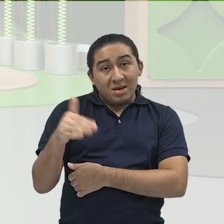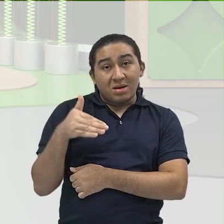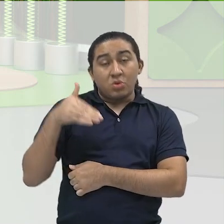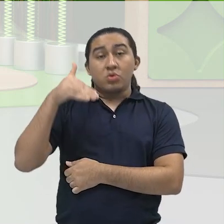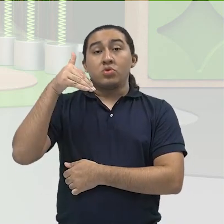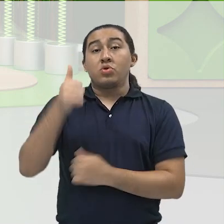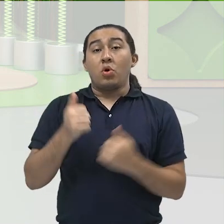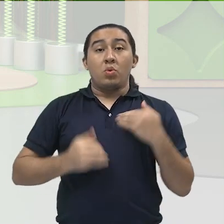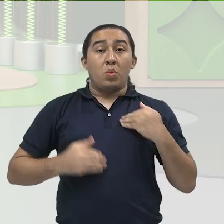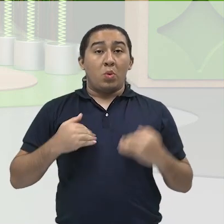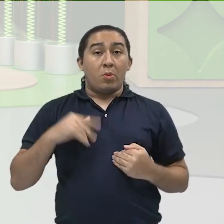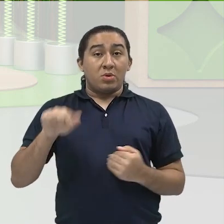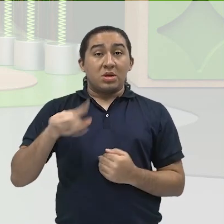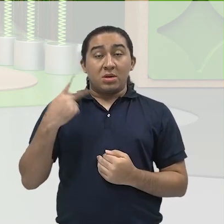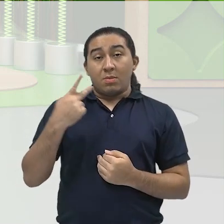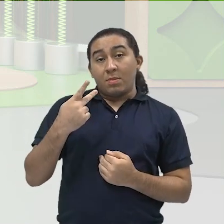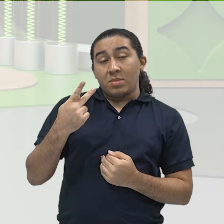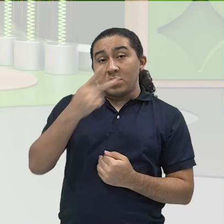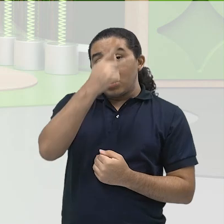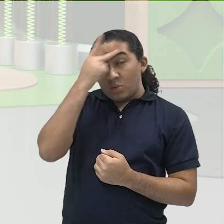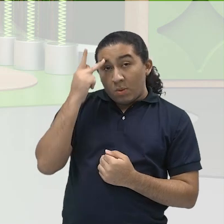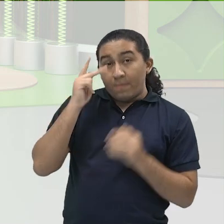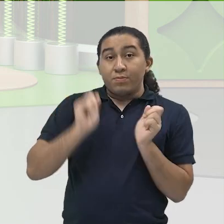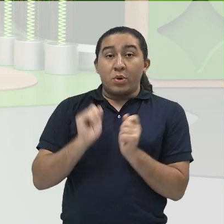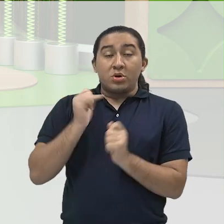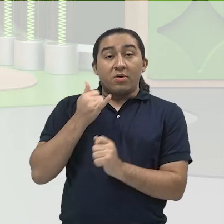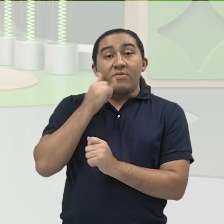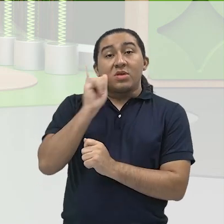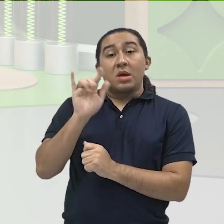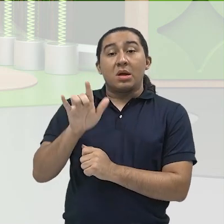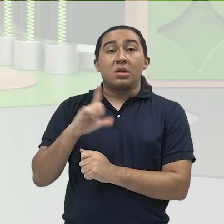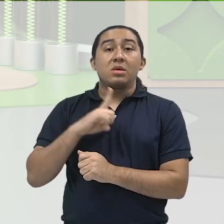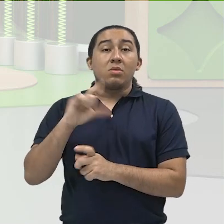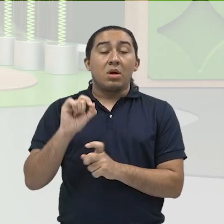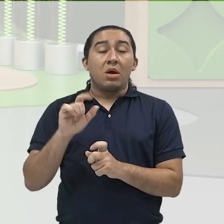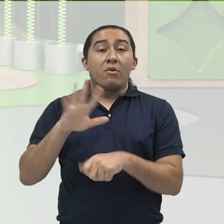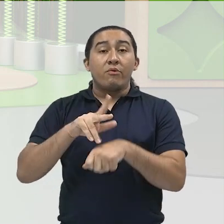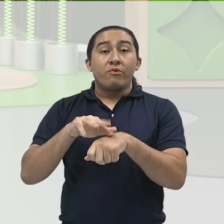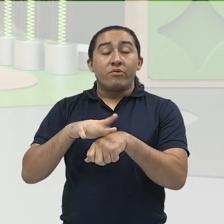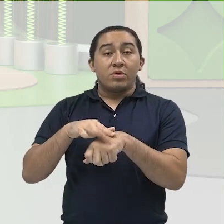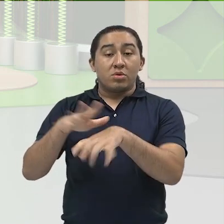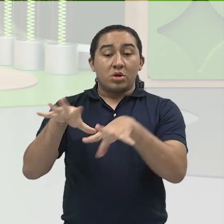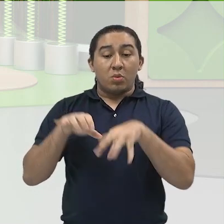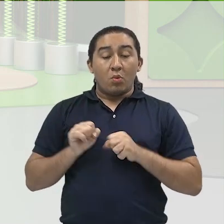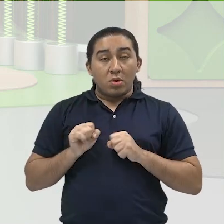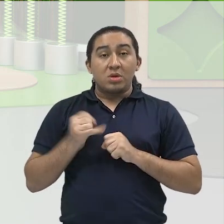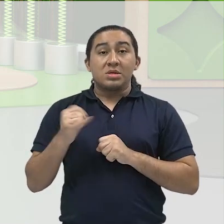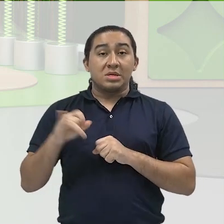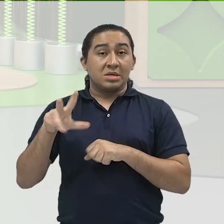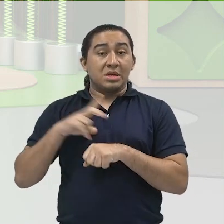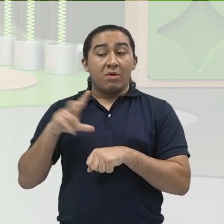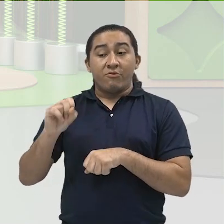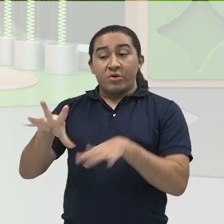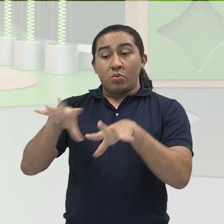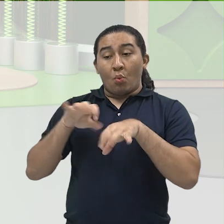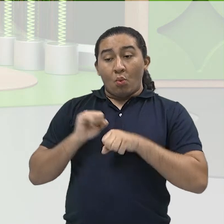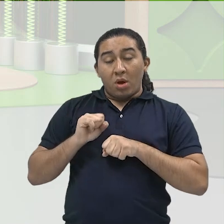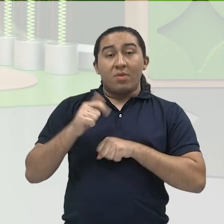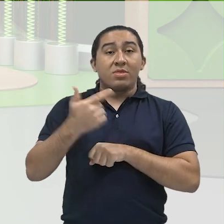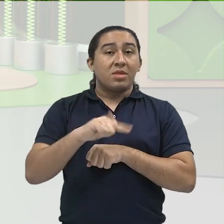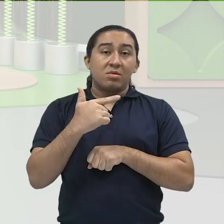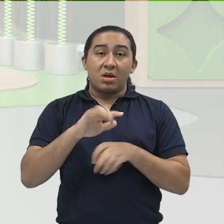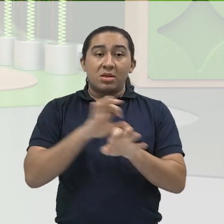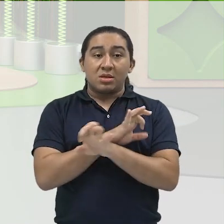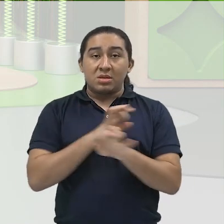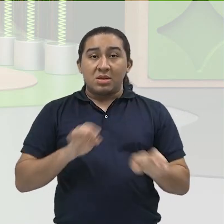organismo dessa pessoa, né? E pode evitar que ela venha contrair o vírus e, se contrair, ela não venha desenvolver as